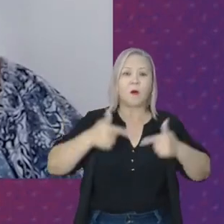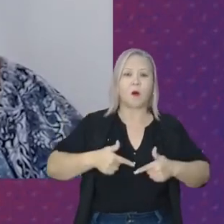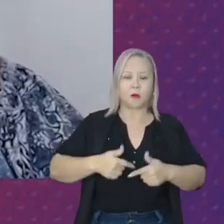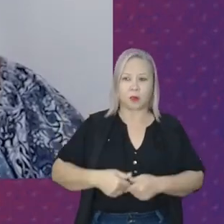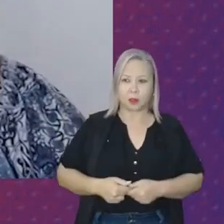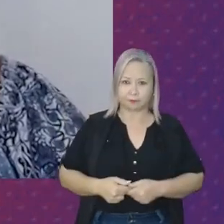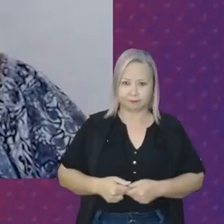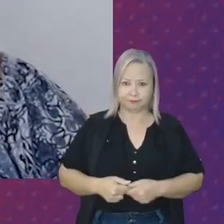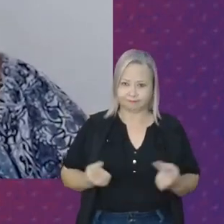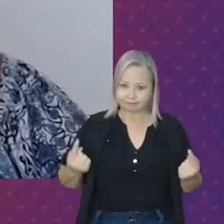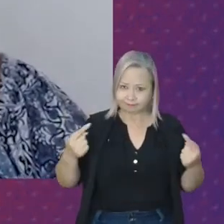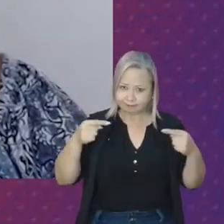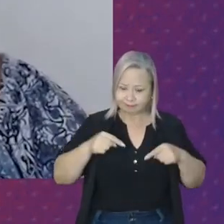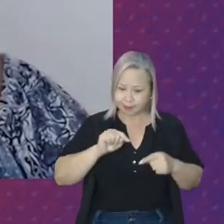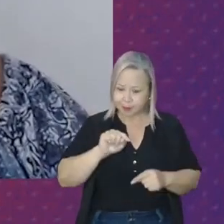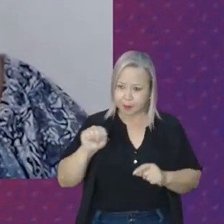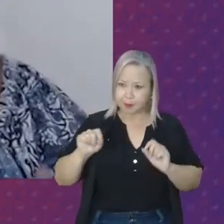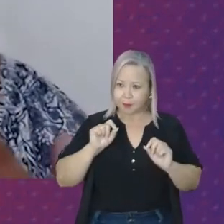esse